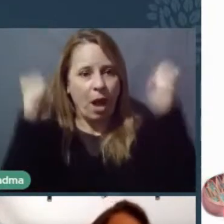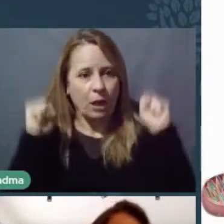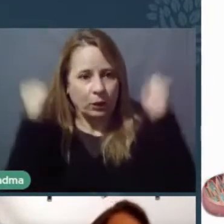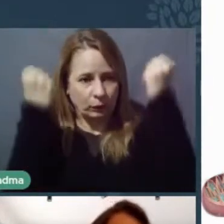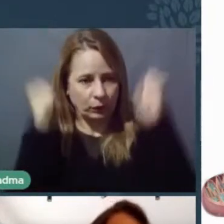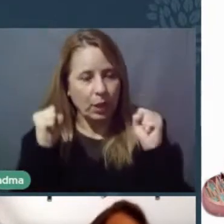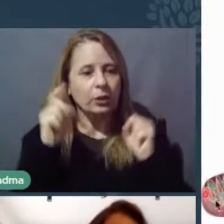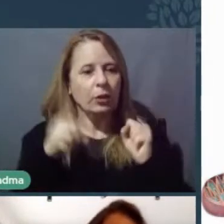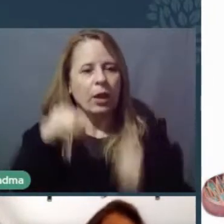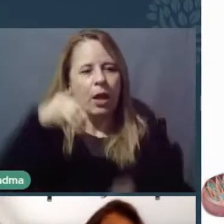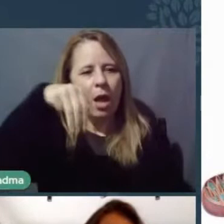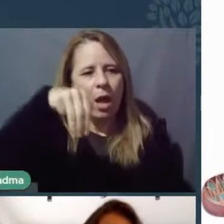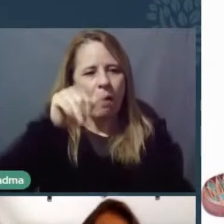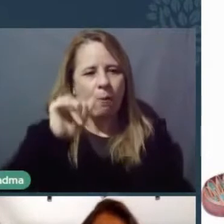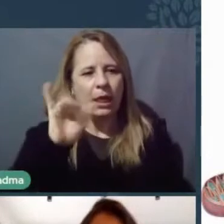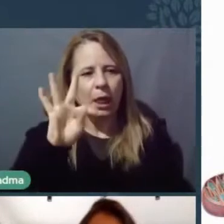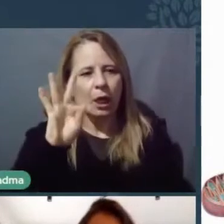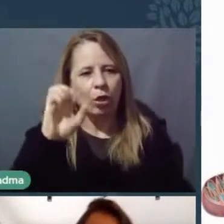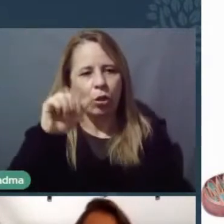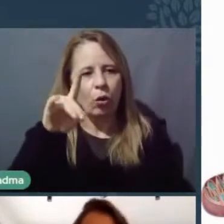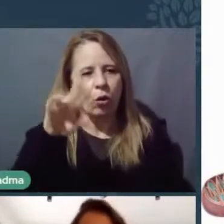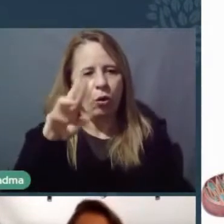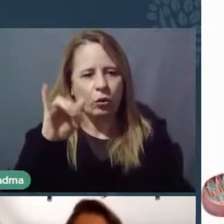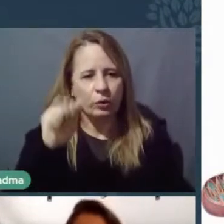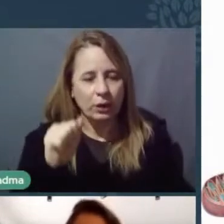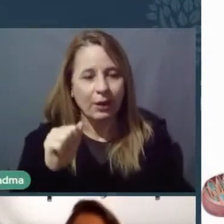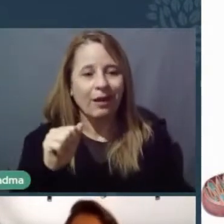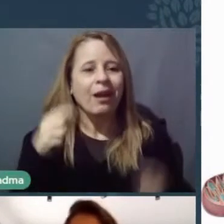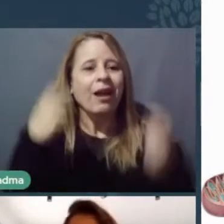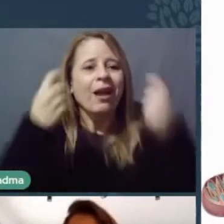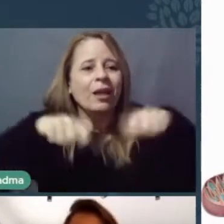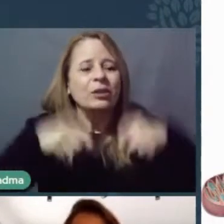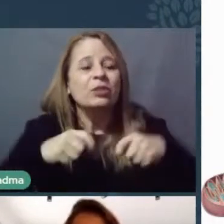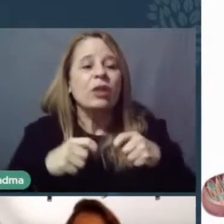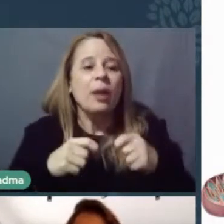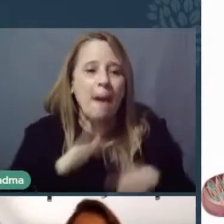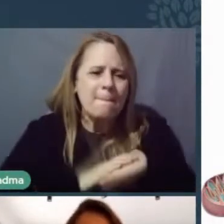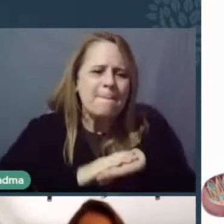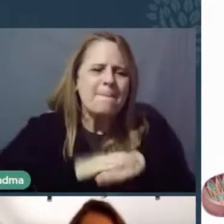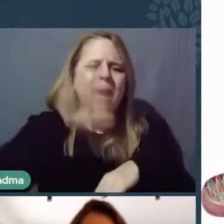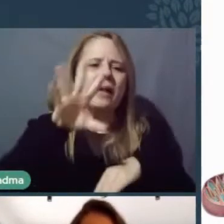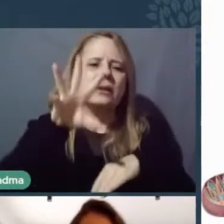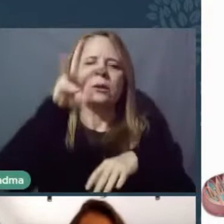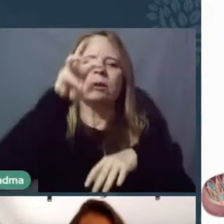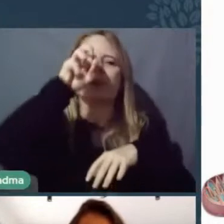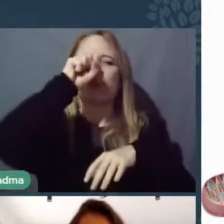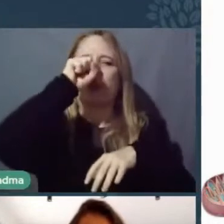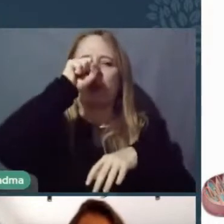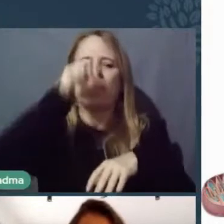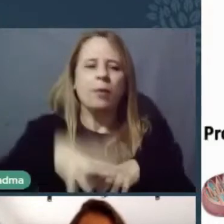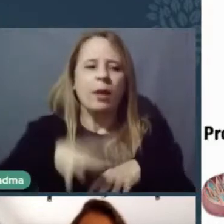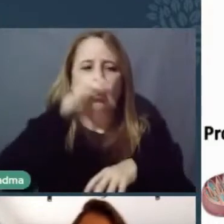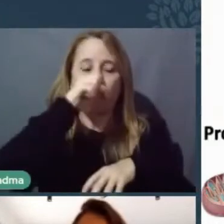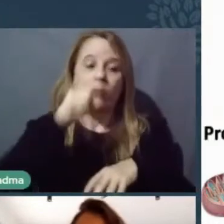que a mitocôndria, aqui representada por esse desenho, ela precisa de mais oxigênio para que a atividade seja